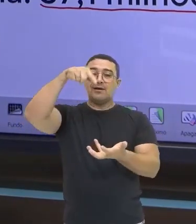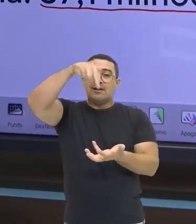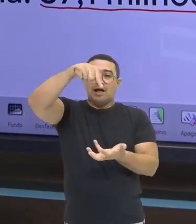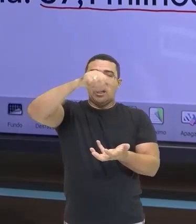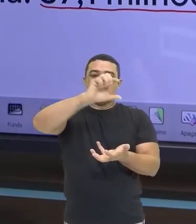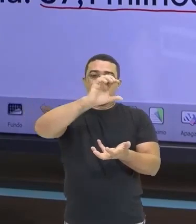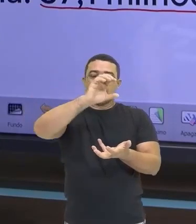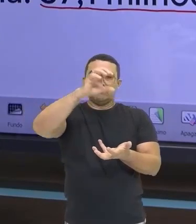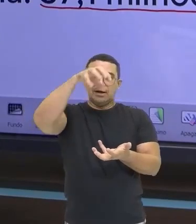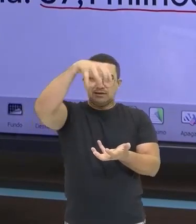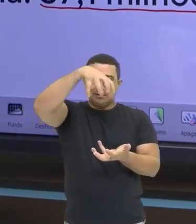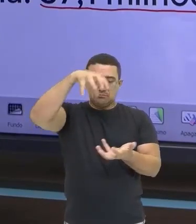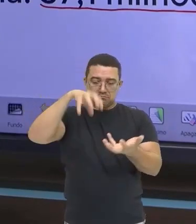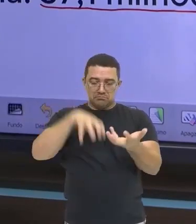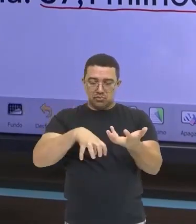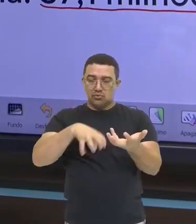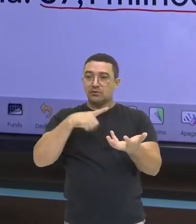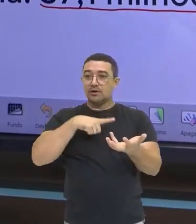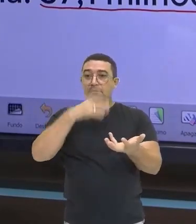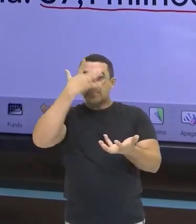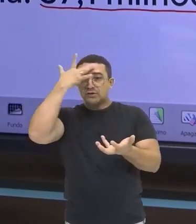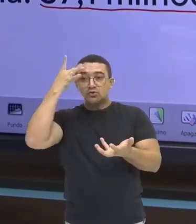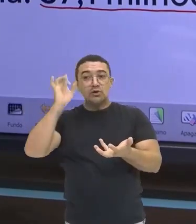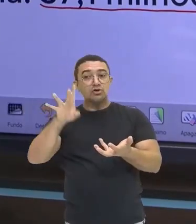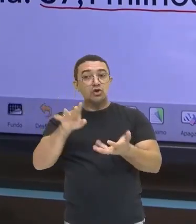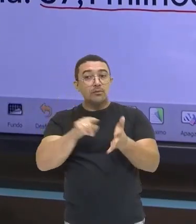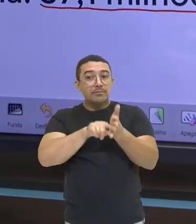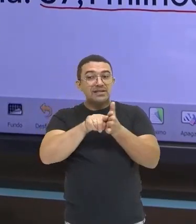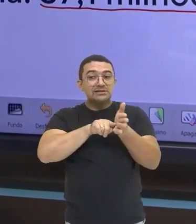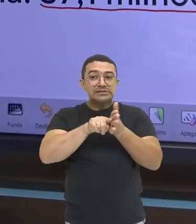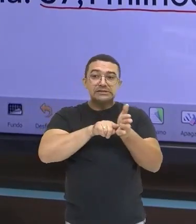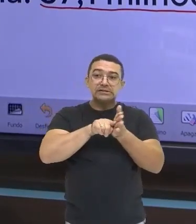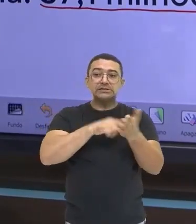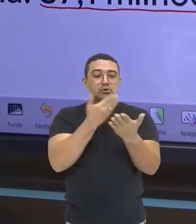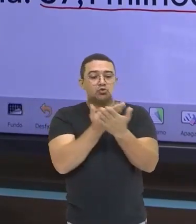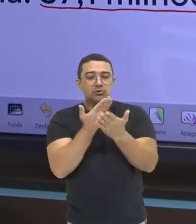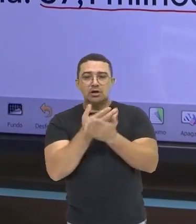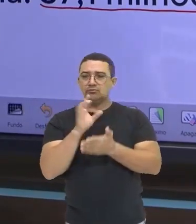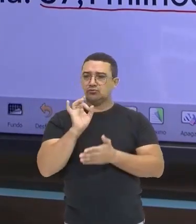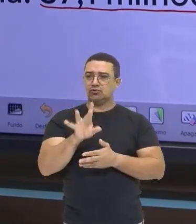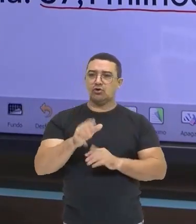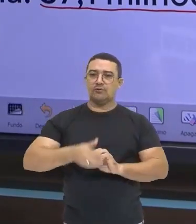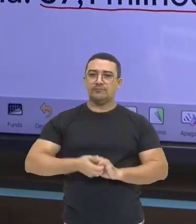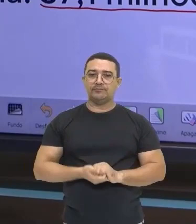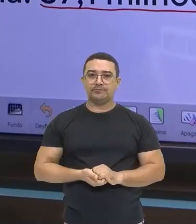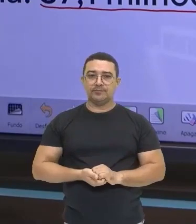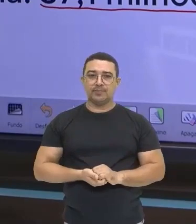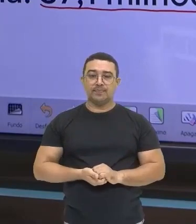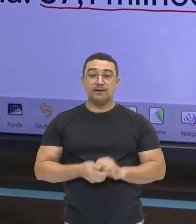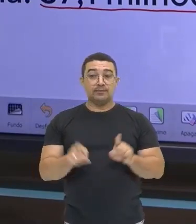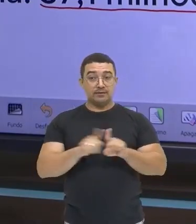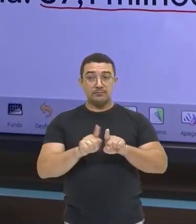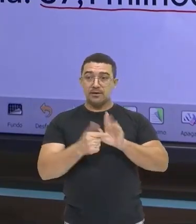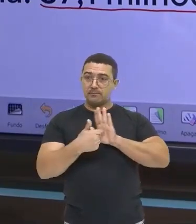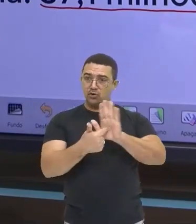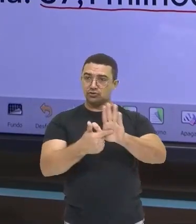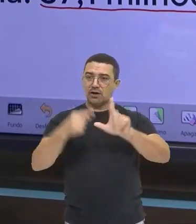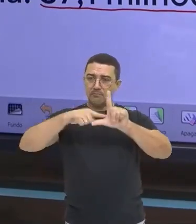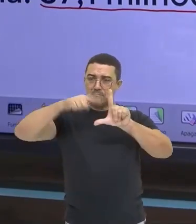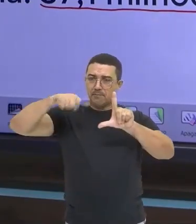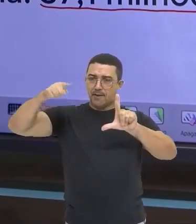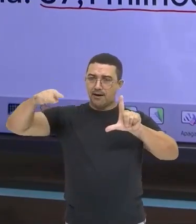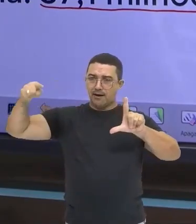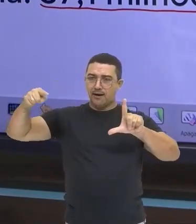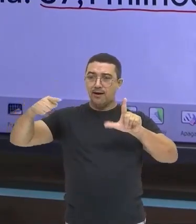bem? Agora nós vamos espacializar esses dados que nós vimos através de um gráfico que vai ilustrar muito